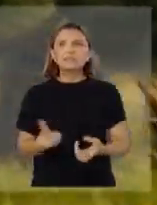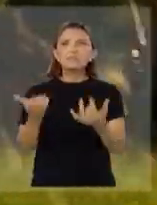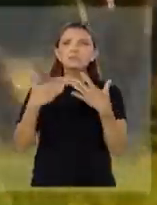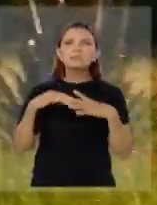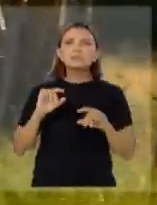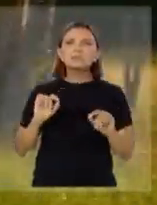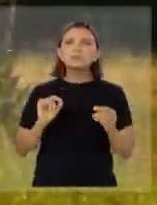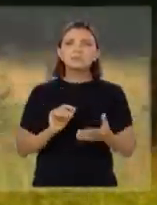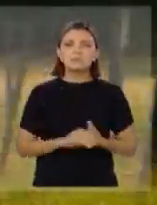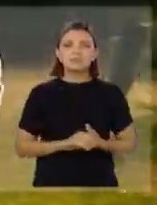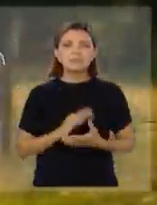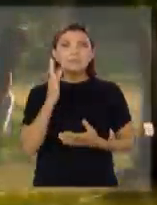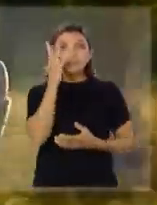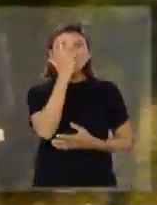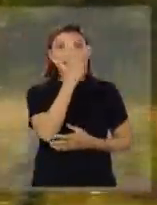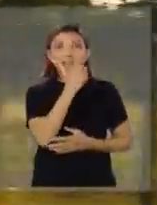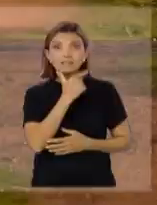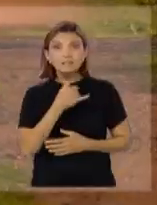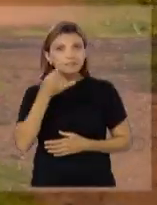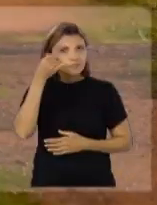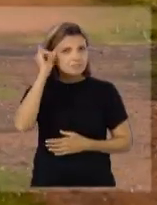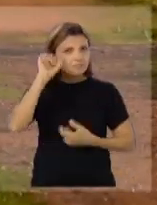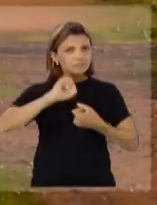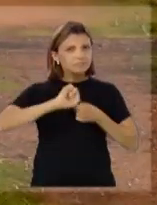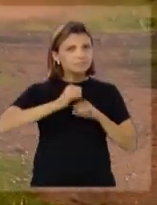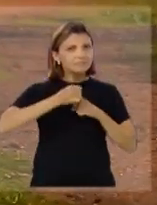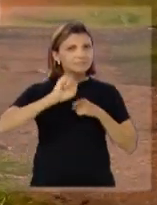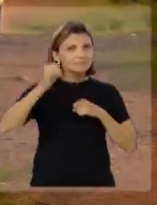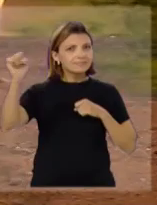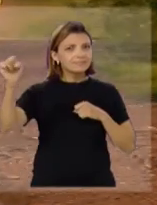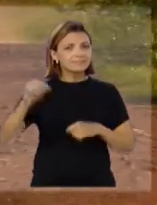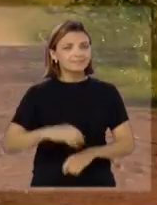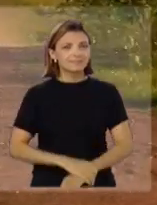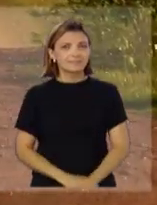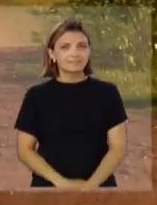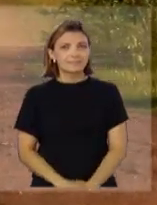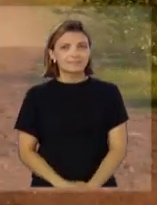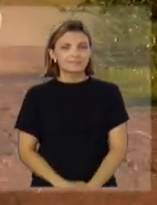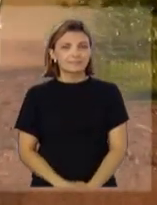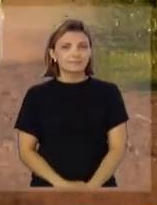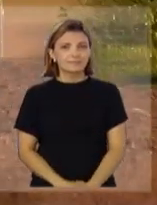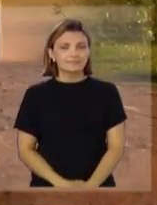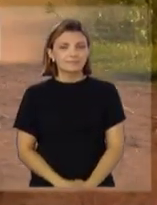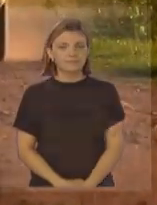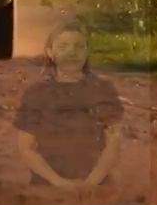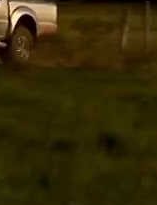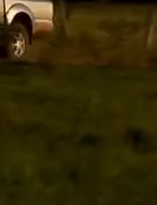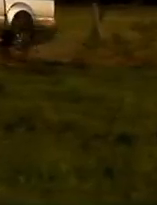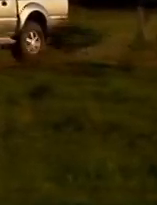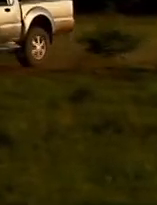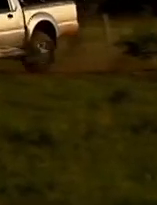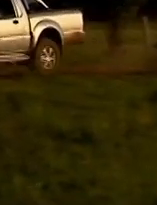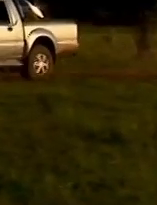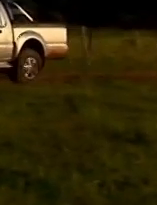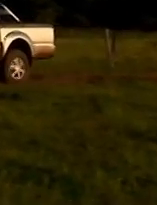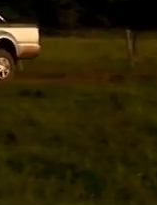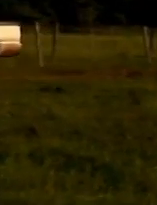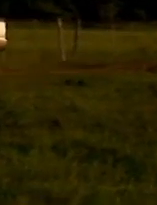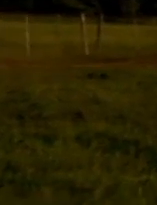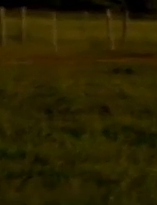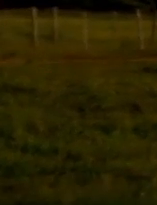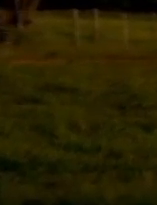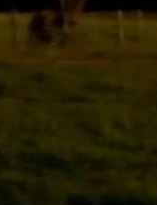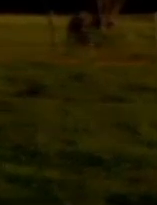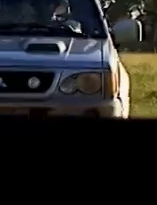imagens. Eu prometo caprichar, hein? Boa sorte, hein? O que você tá querendo dizer com isso, hein, Thiago? Gente, olha lá a fazenda.